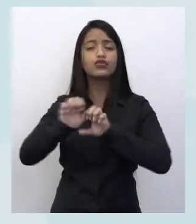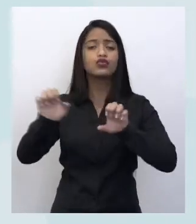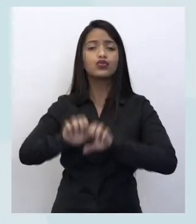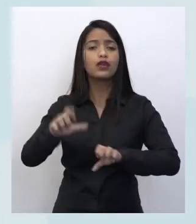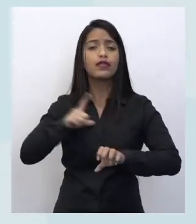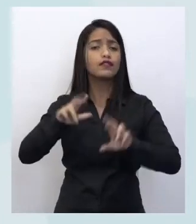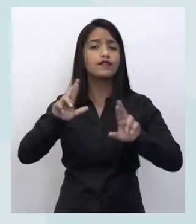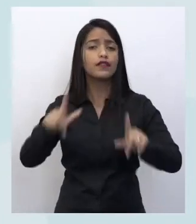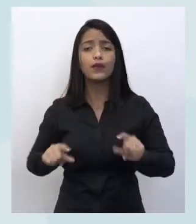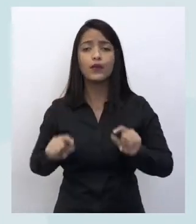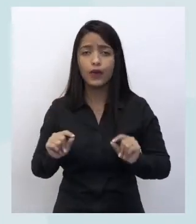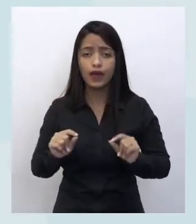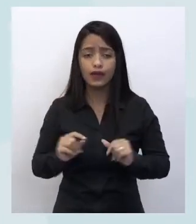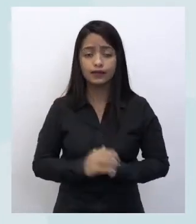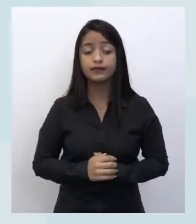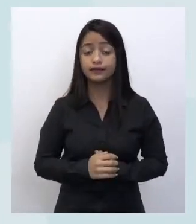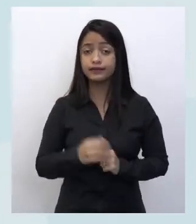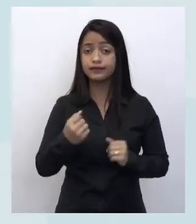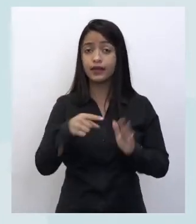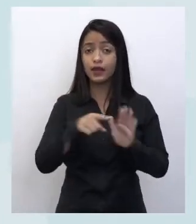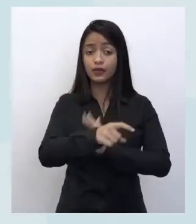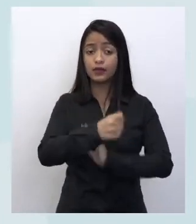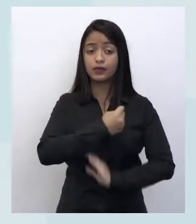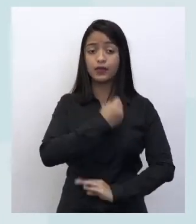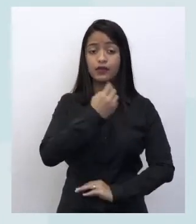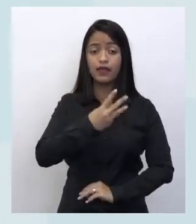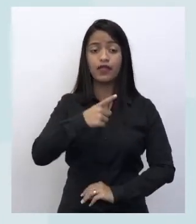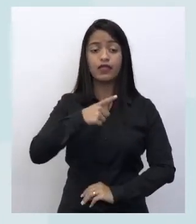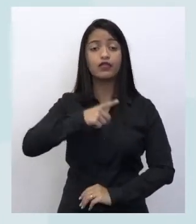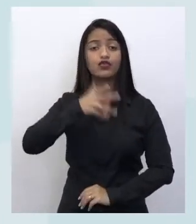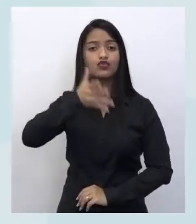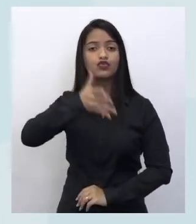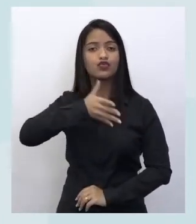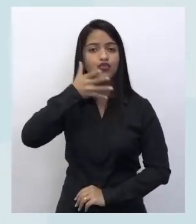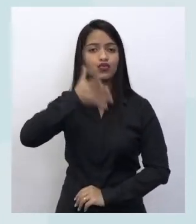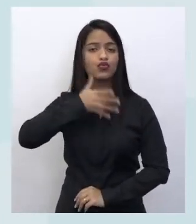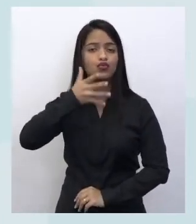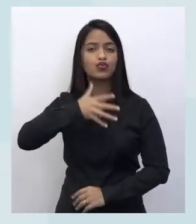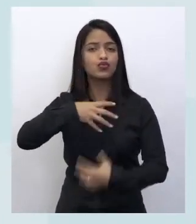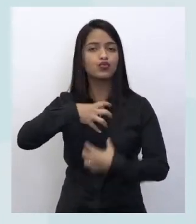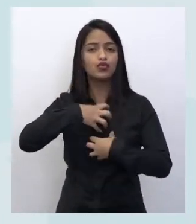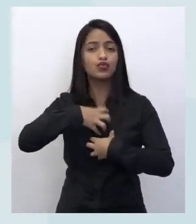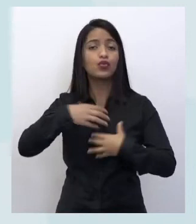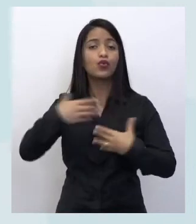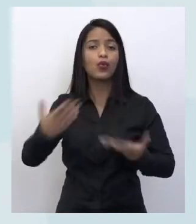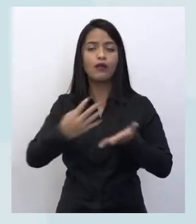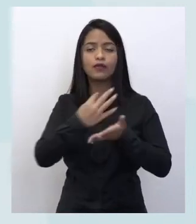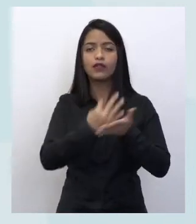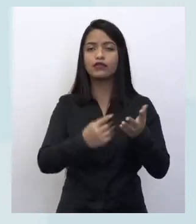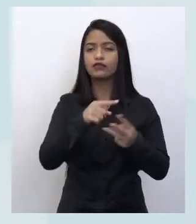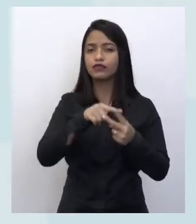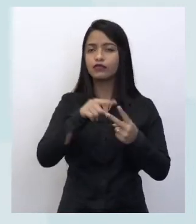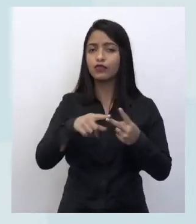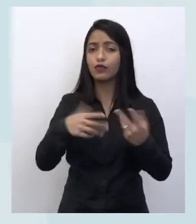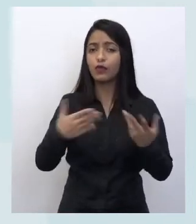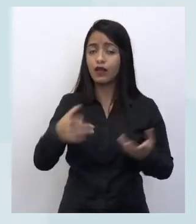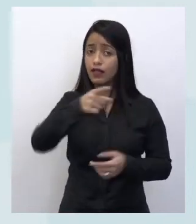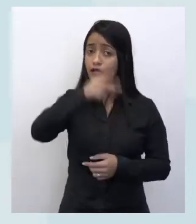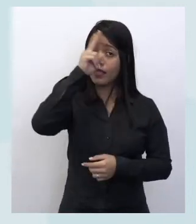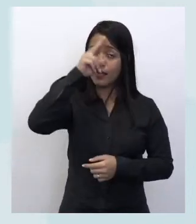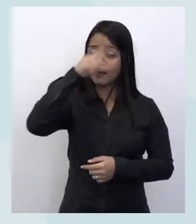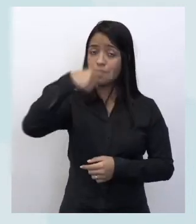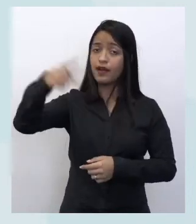1. E a 3, qual o tipo de discurso que vemos nos dois textos? Aí vai ter que lembrar, inclusive, da aula do quiz,